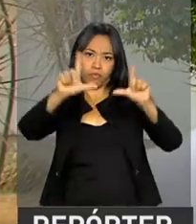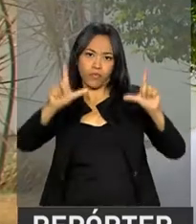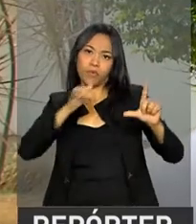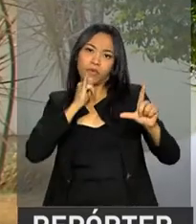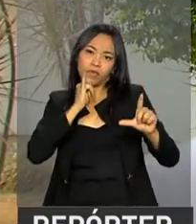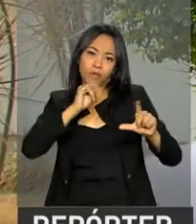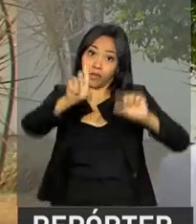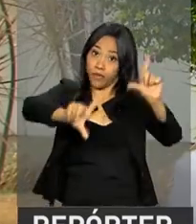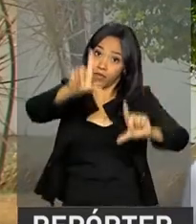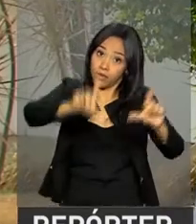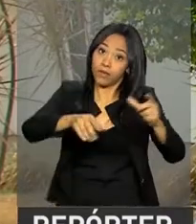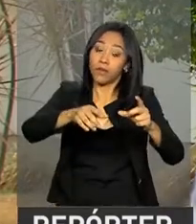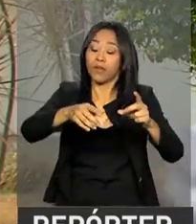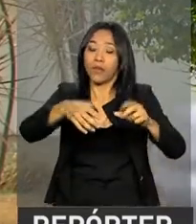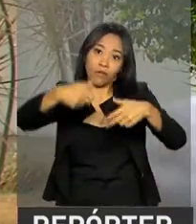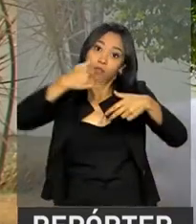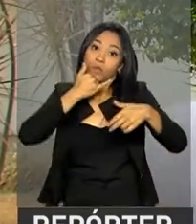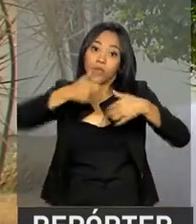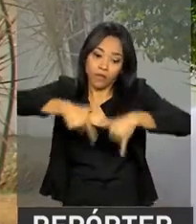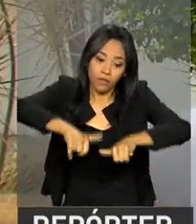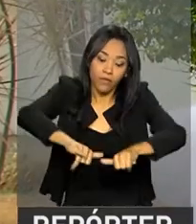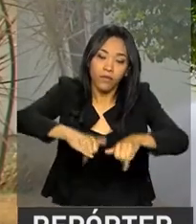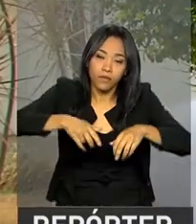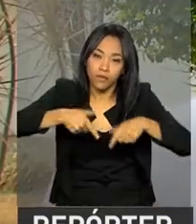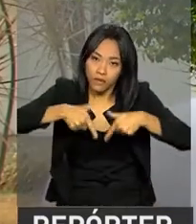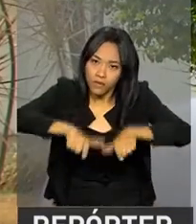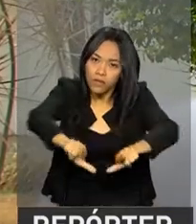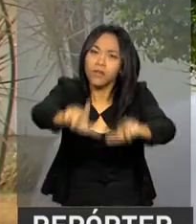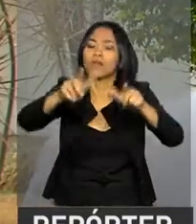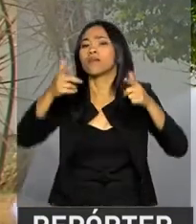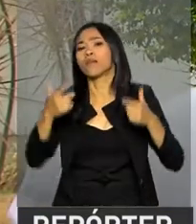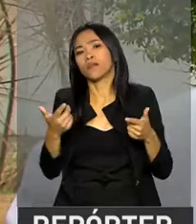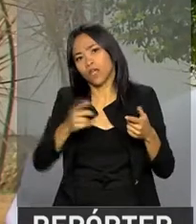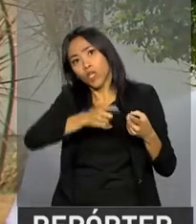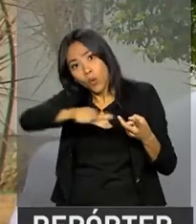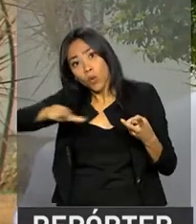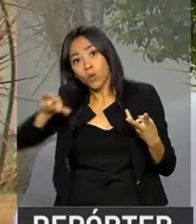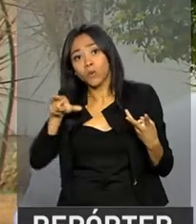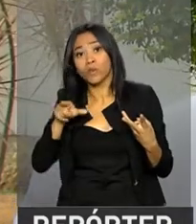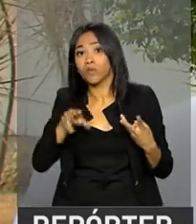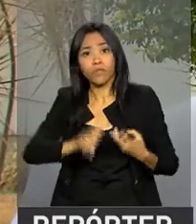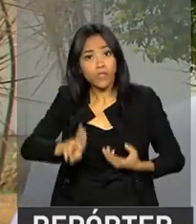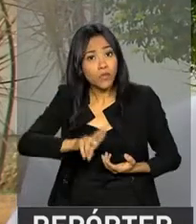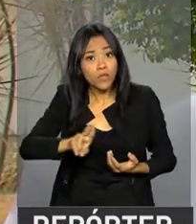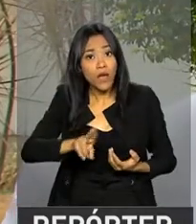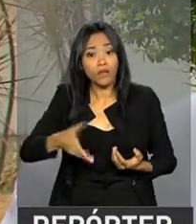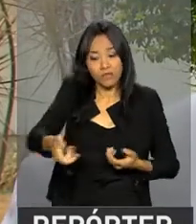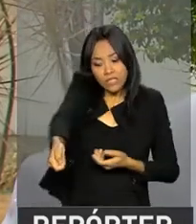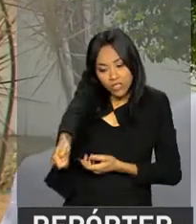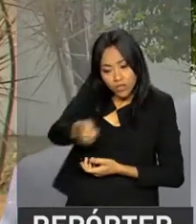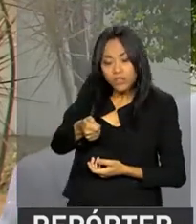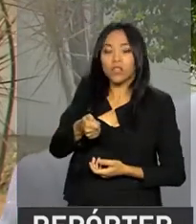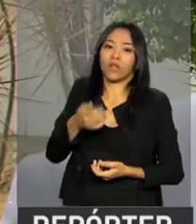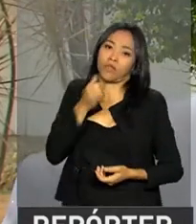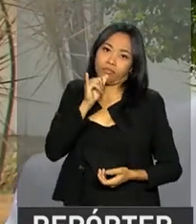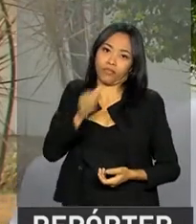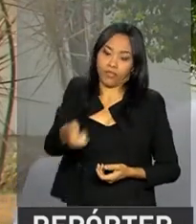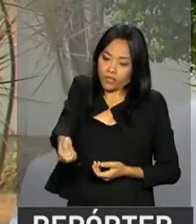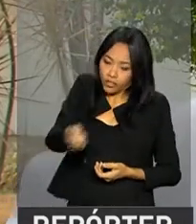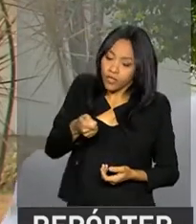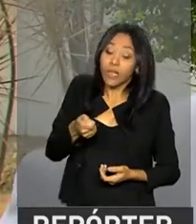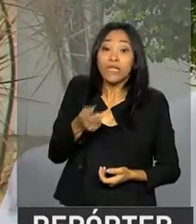aparelho de dvd um a outro equipamento deste tipo se não utilizada deve ser retirado da tomada quando estão